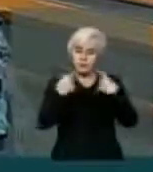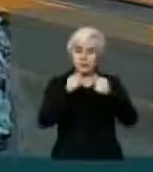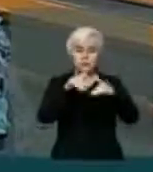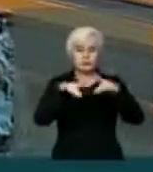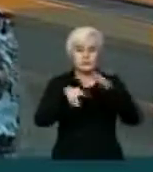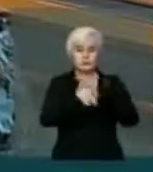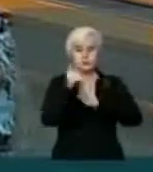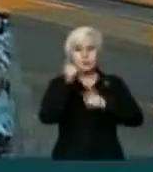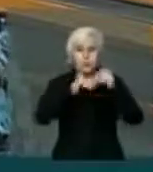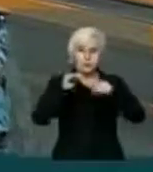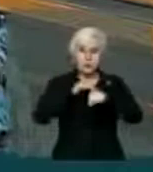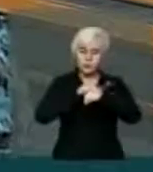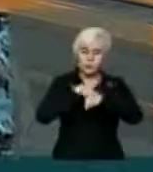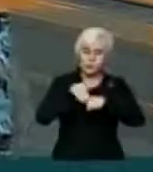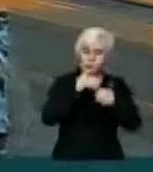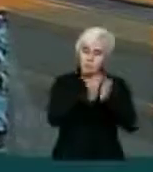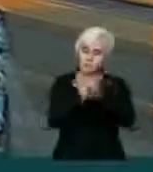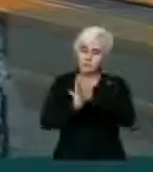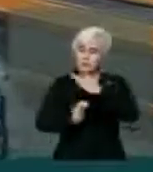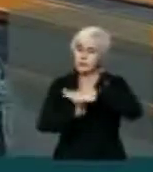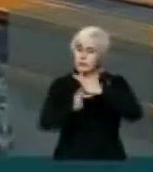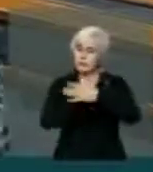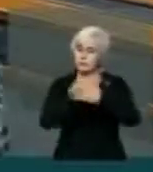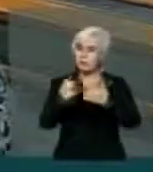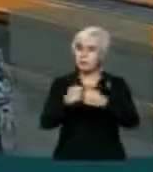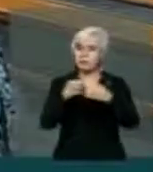pública para dialogar com o permissionário,